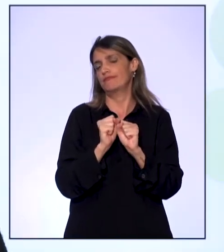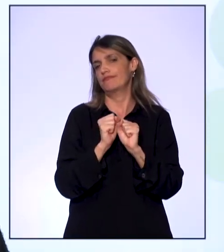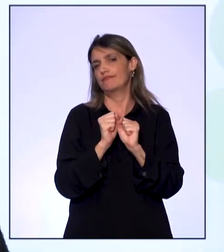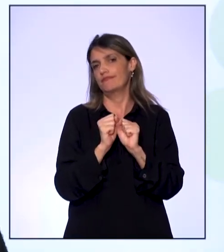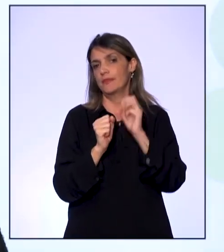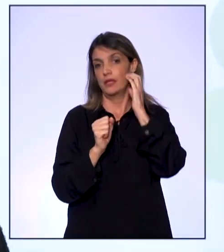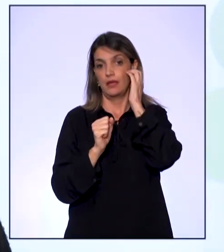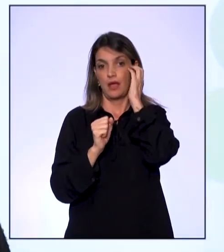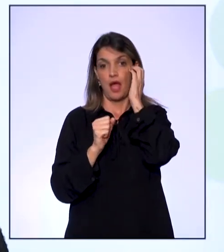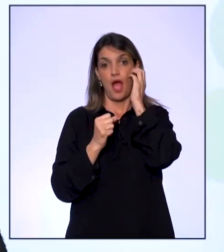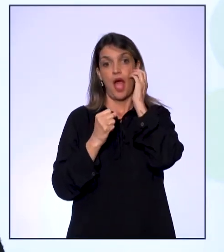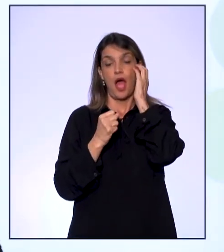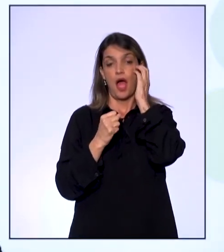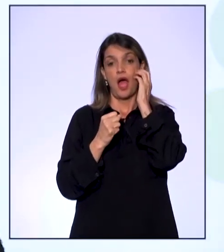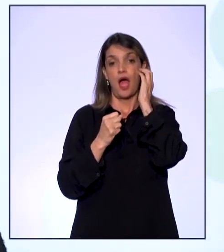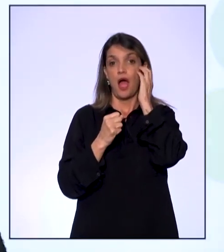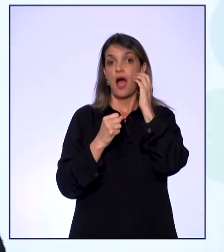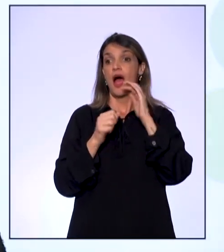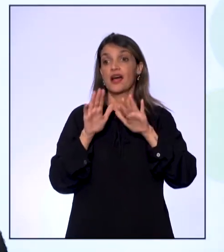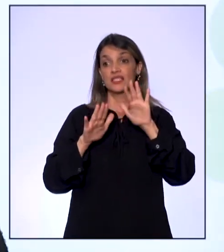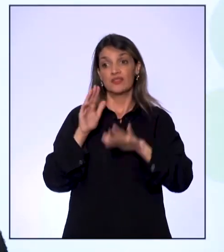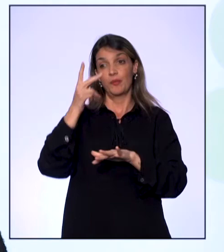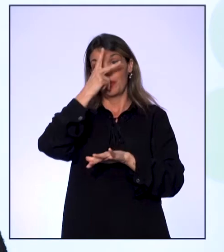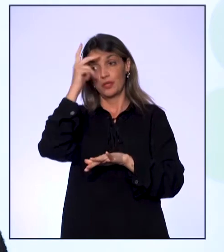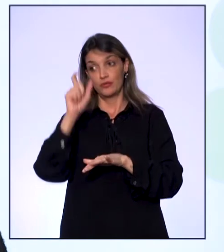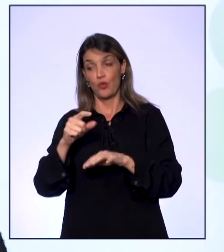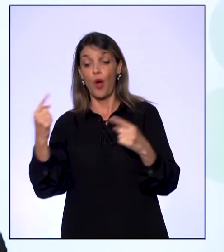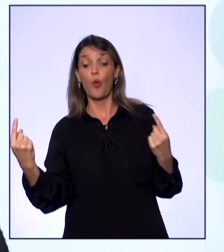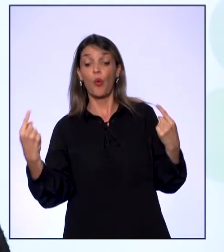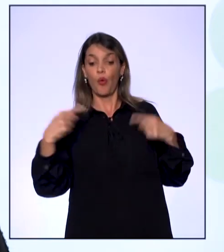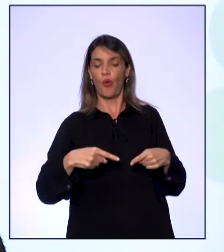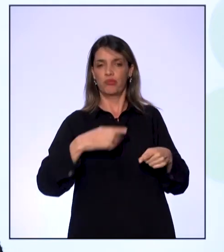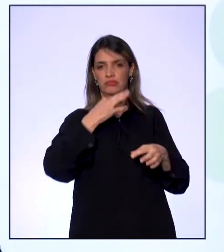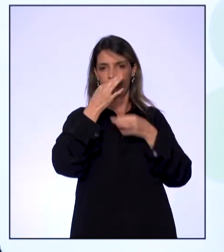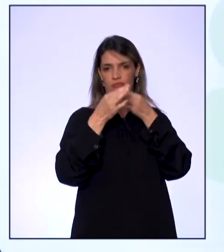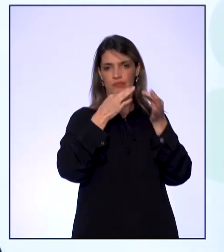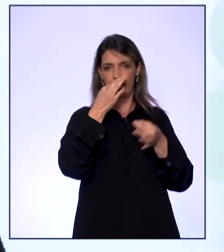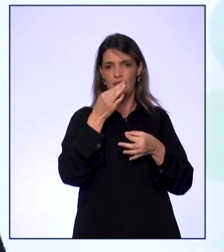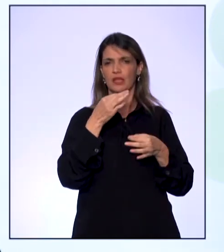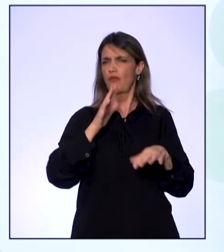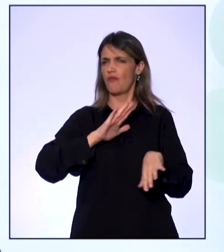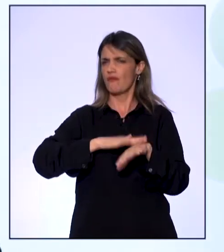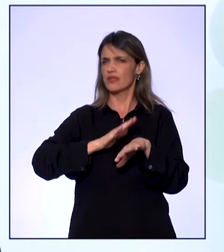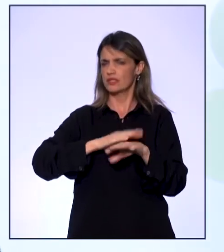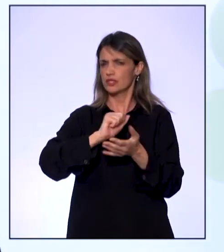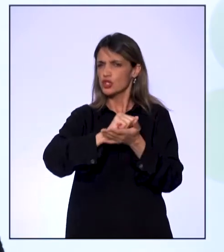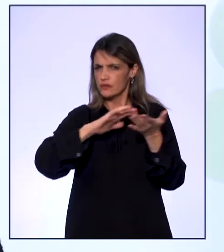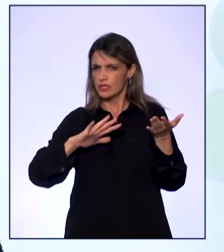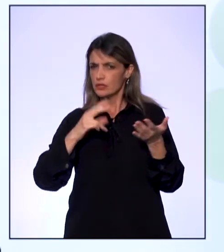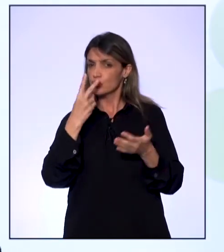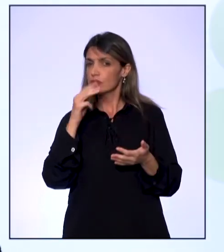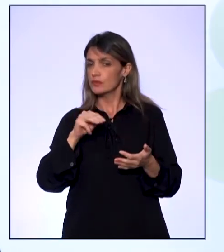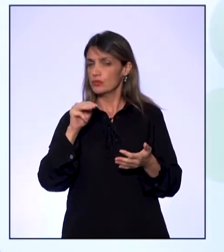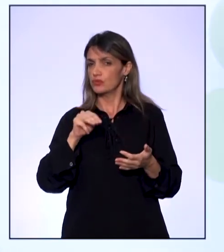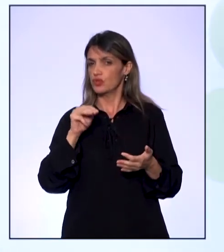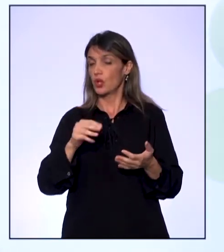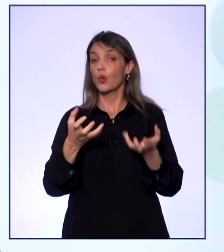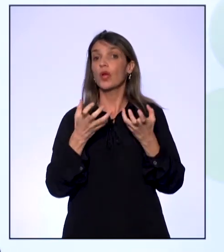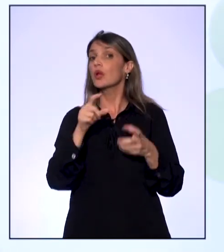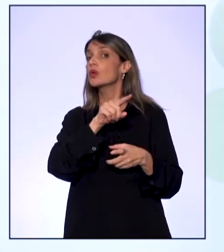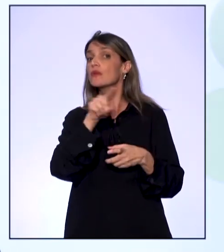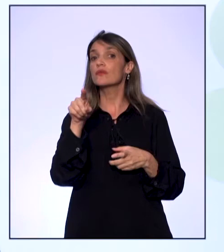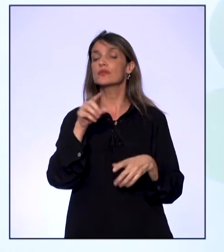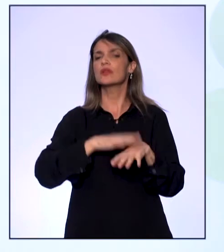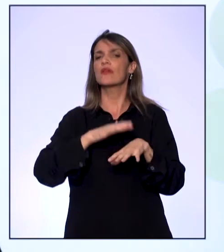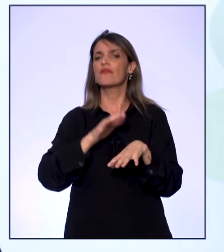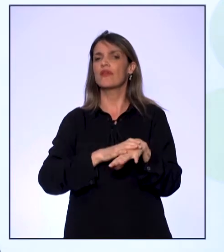tentar ir contra aquele argumento. E aí eu vou pensar. Vou fazer um exercício com vocês agora, 2 minutinhos. Eu quero que vocês